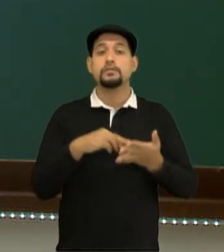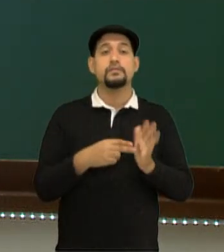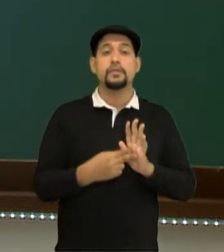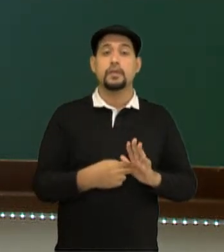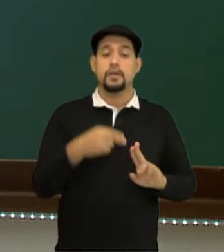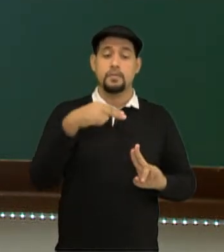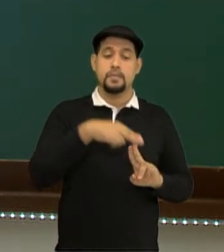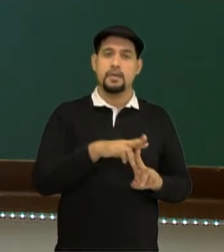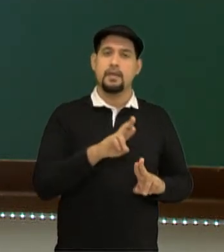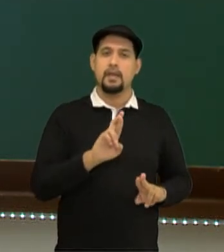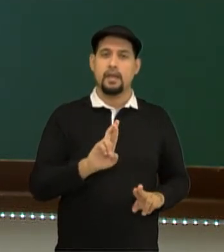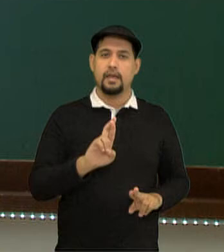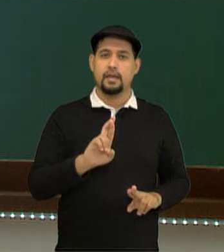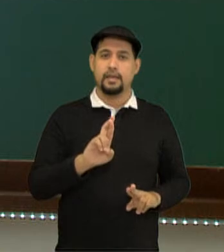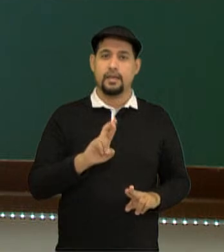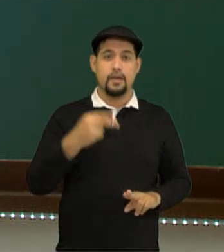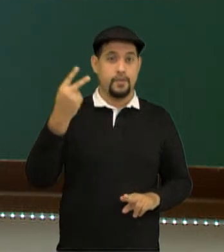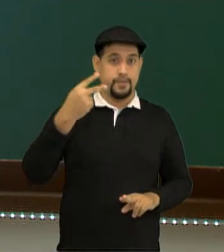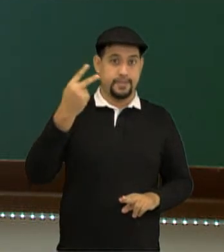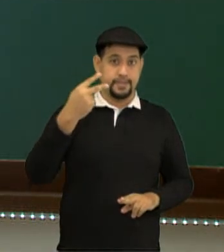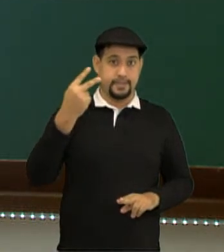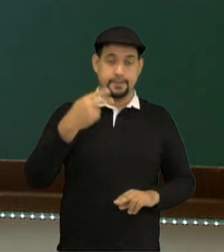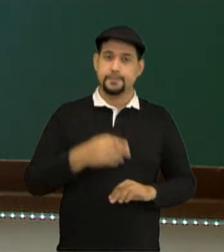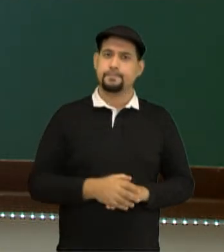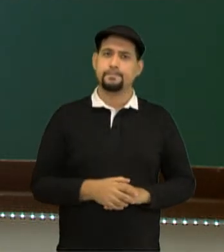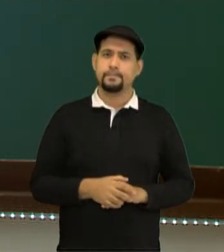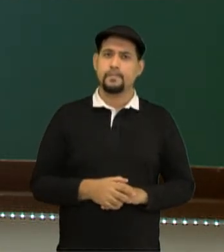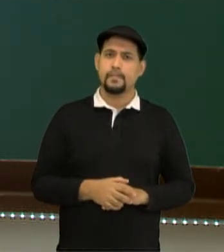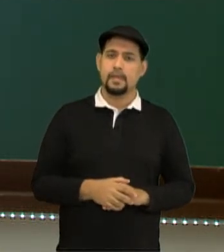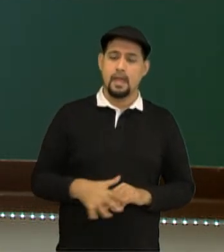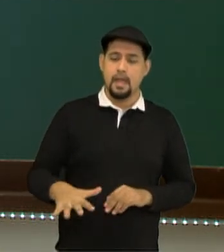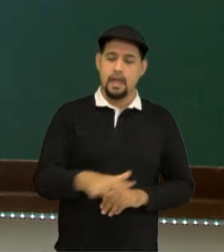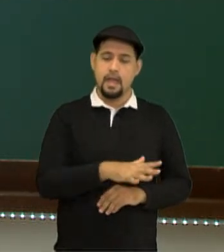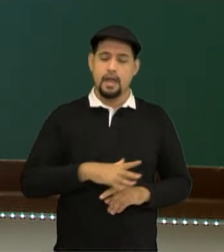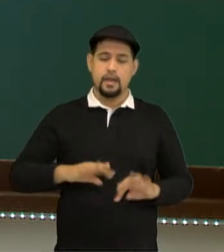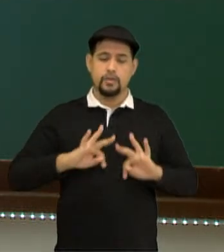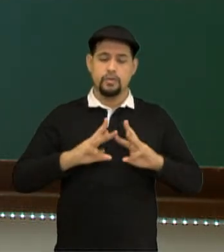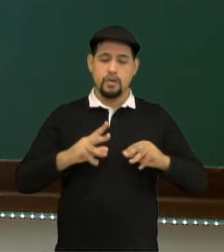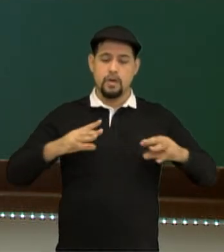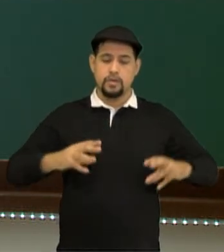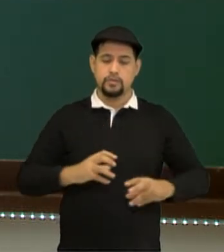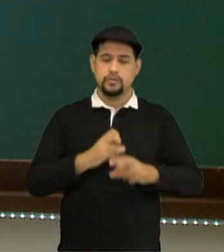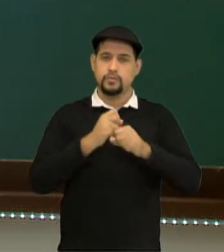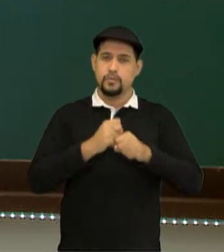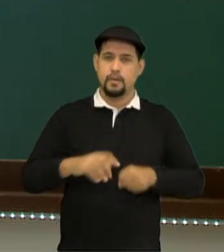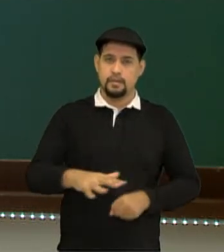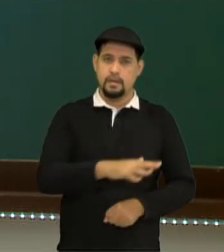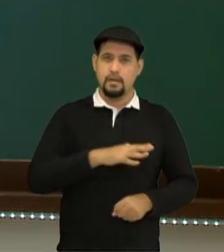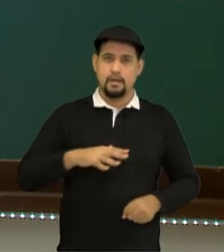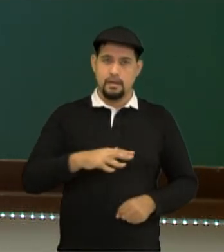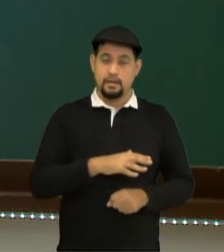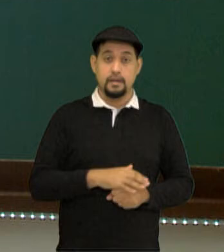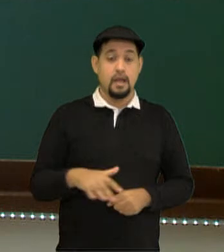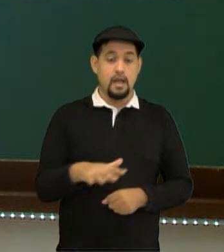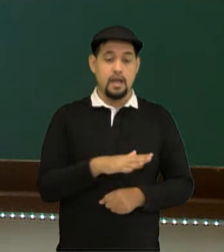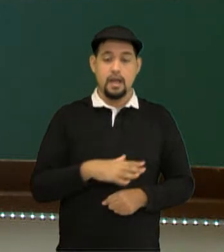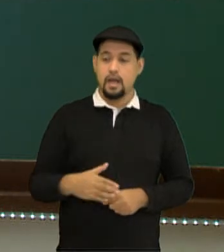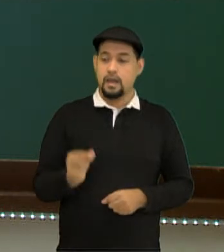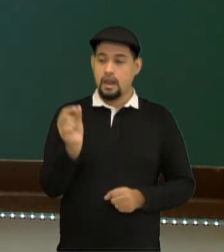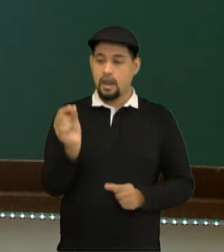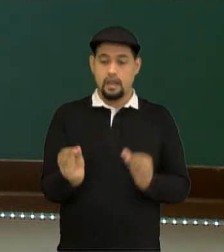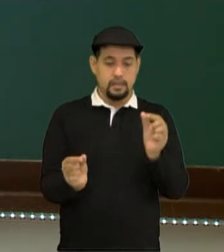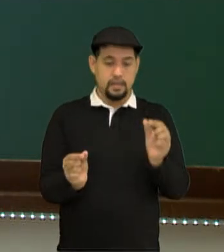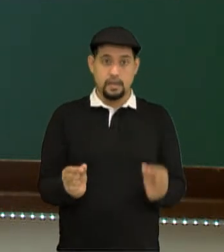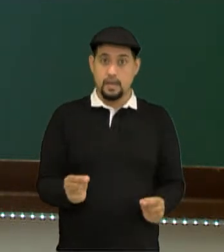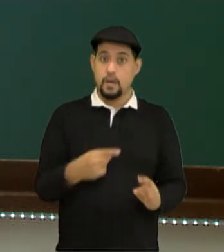ser πr ao quadrado. A área total é a soma de todas as áreas, então a área lateral mais